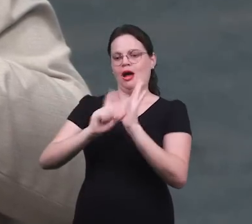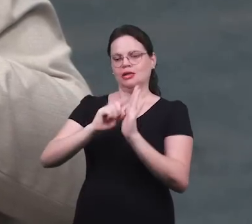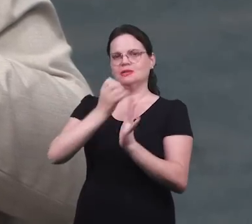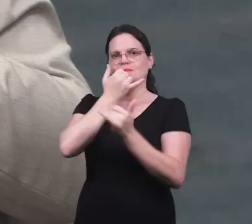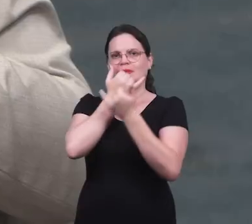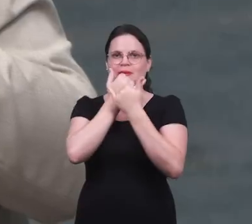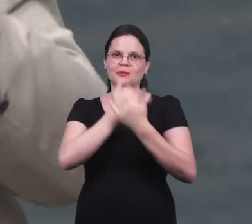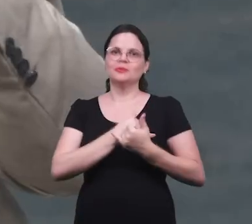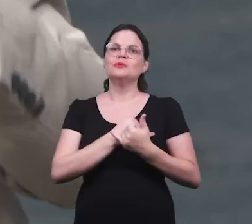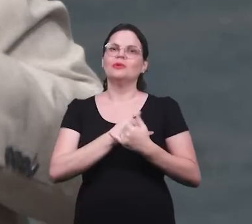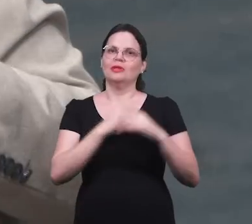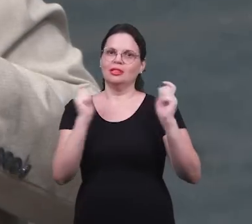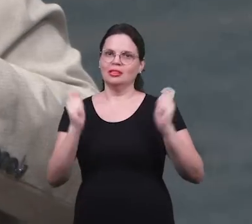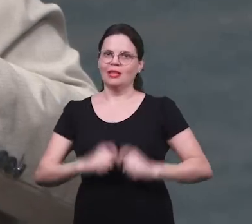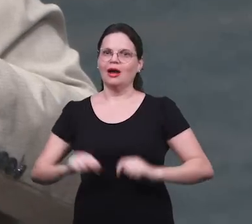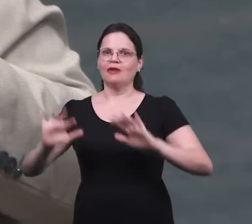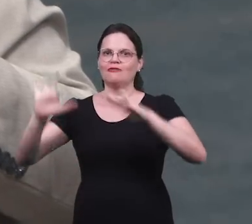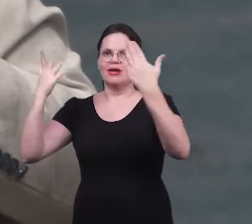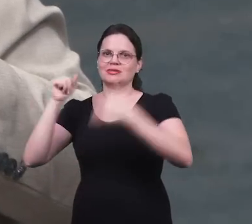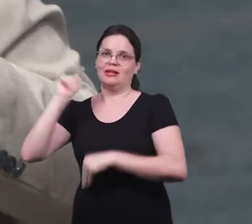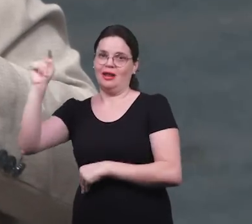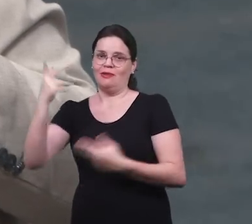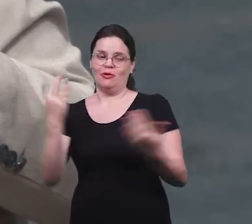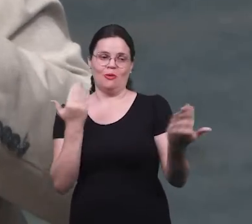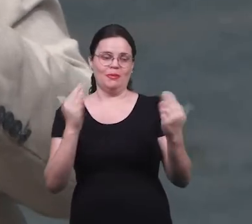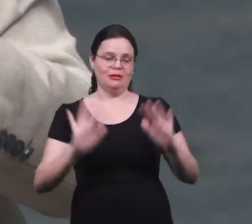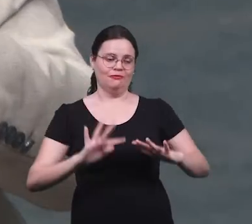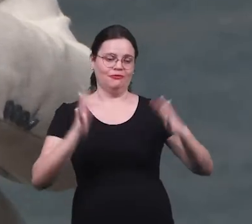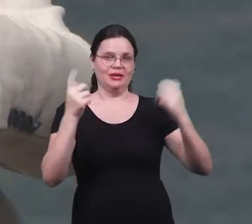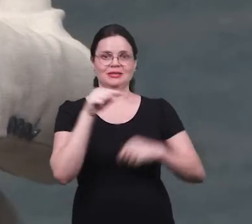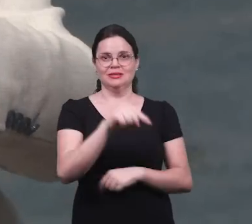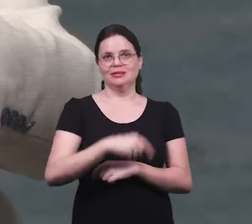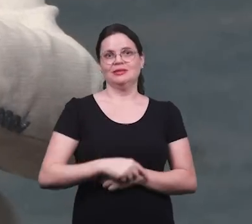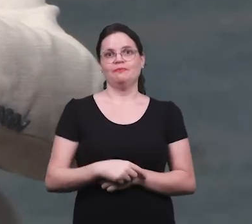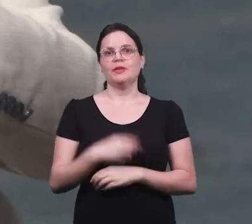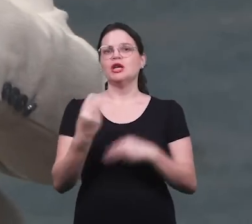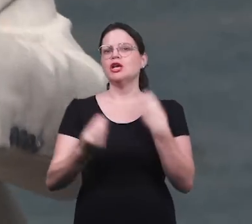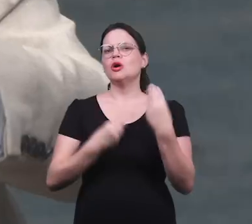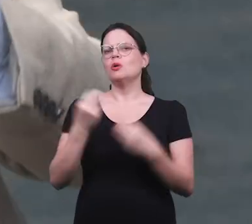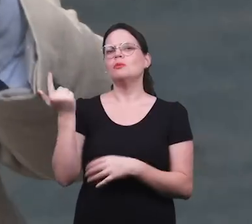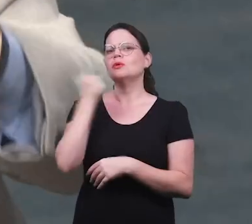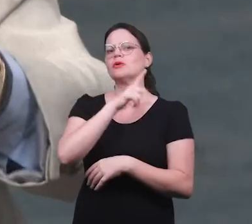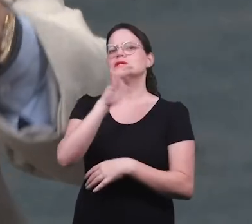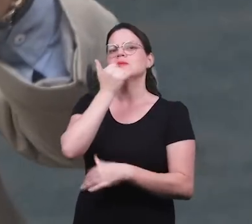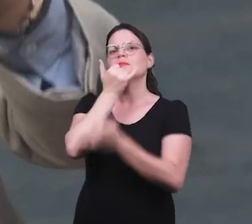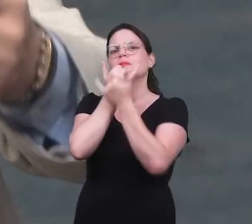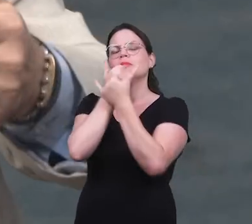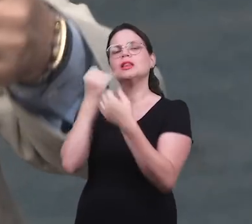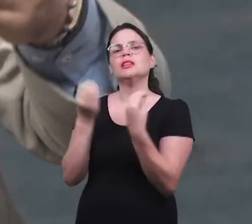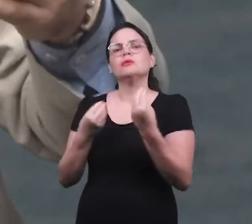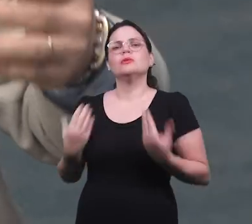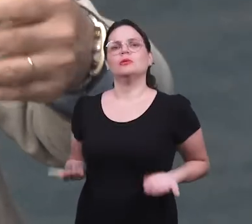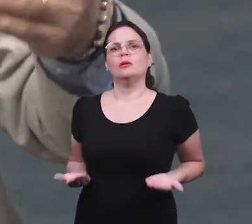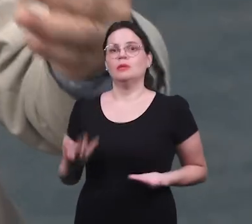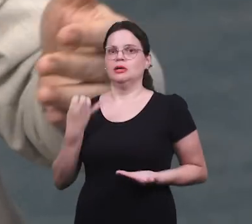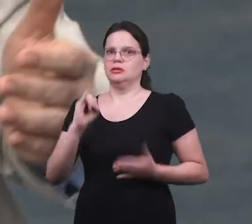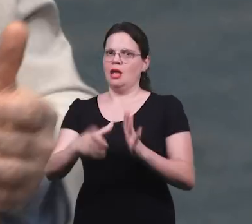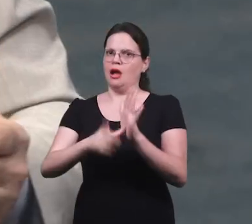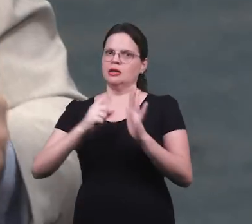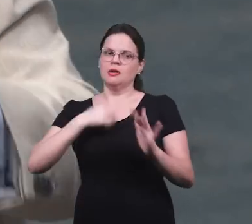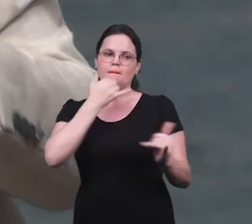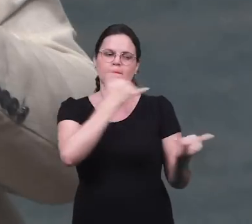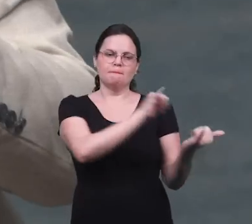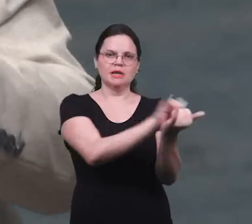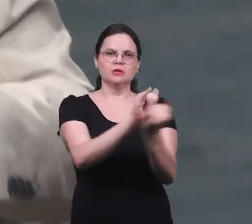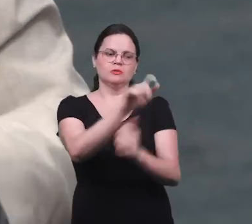perdão. E nós só vamos ter o perdão dele se nós perdoarmos. Assim como nós perdoamos aqueles que nos têm